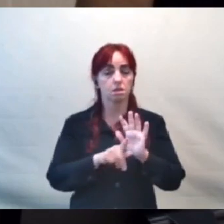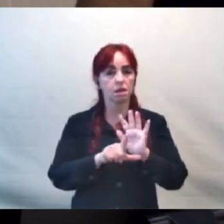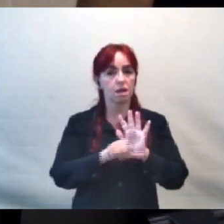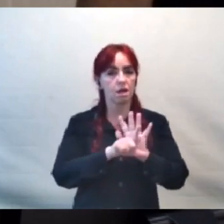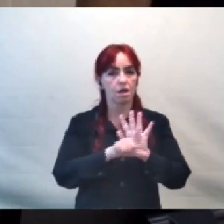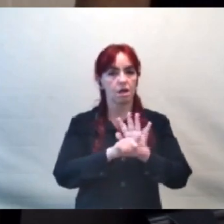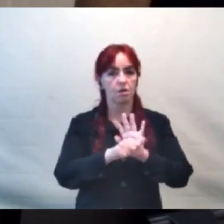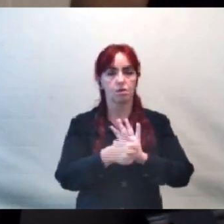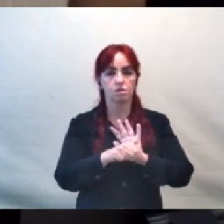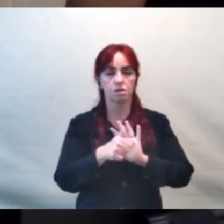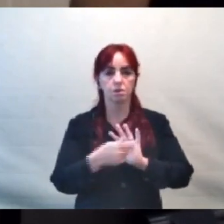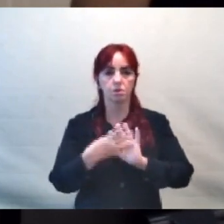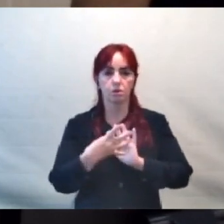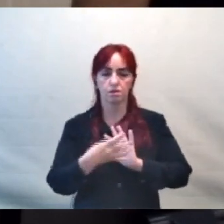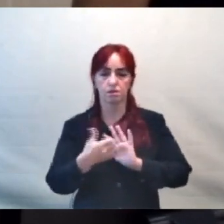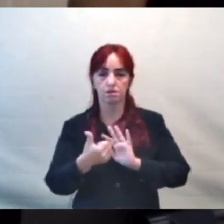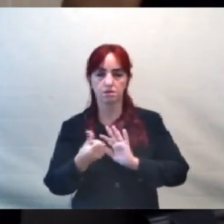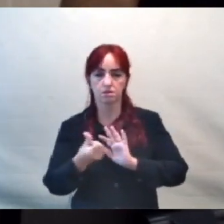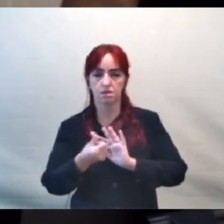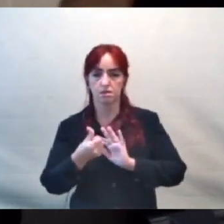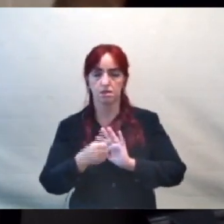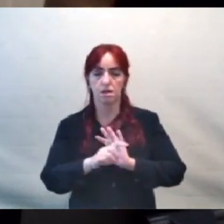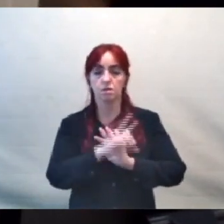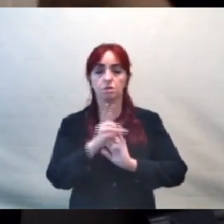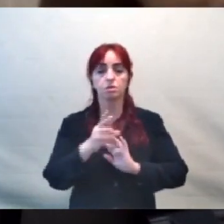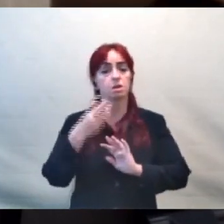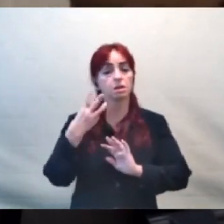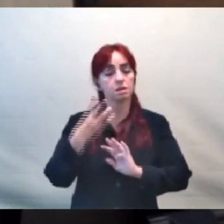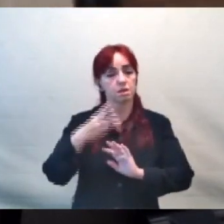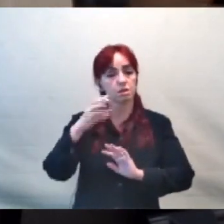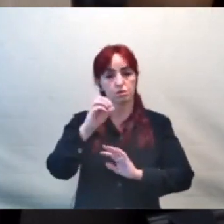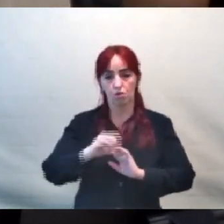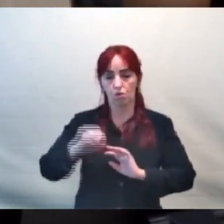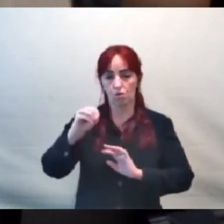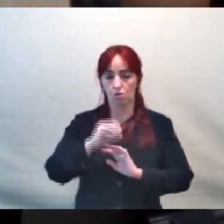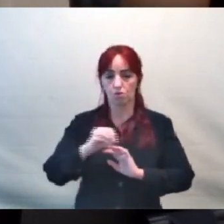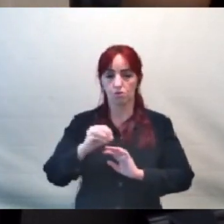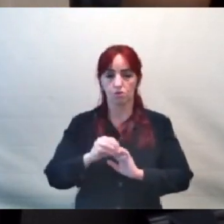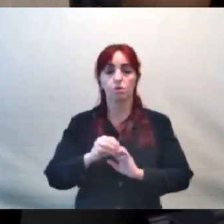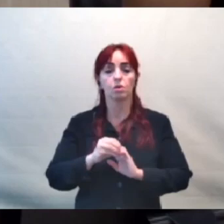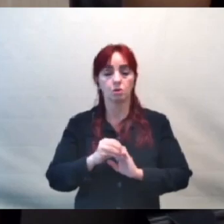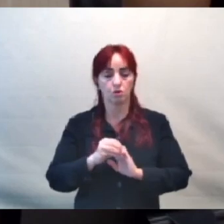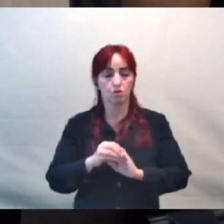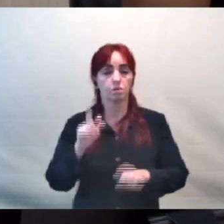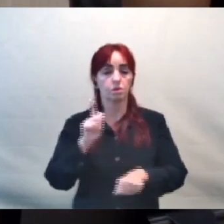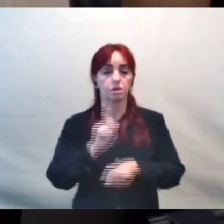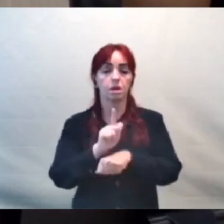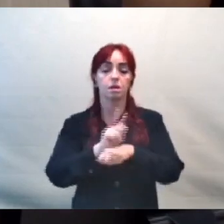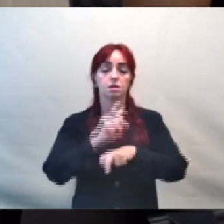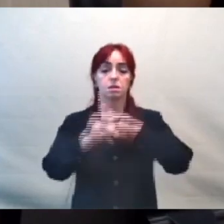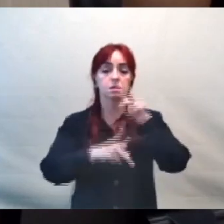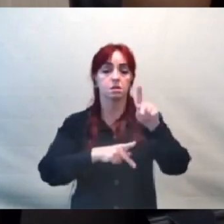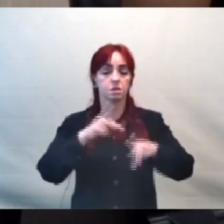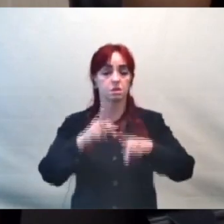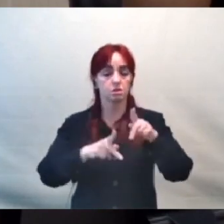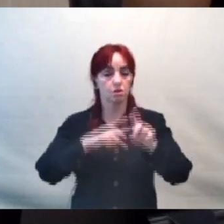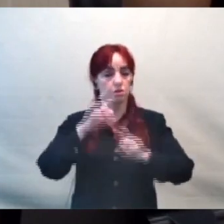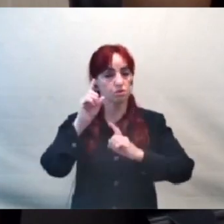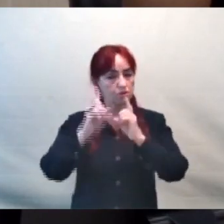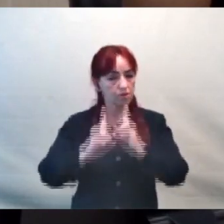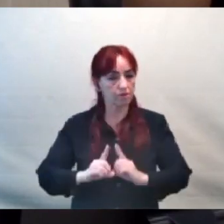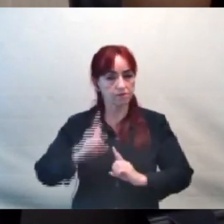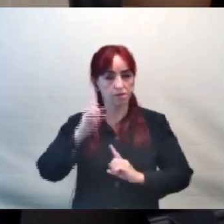3 de outubro de 2022, garantindo às pessoas com deficiência visual e auditiva ao direito de